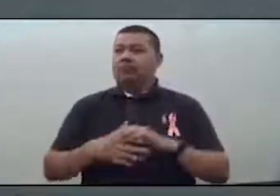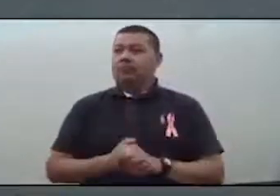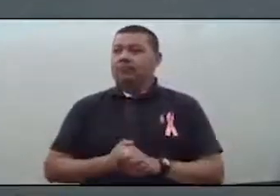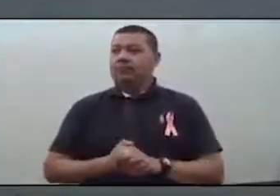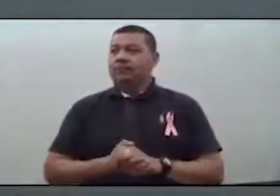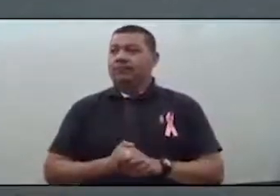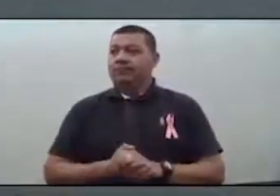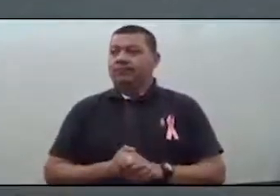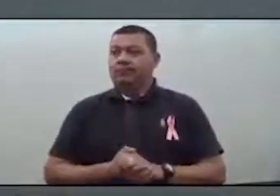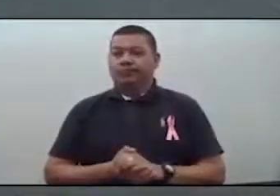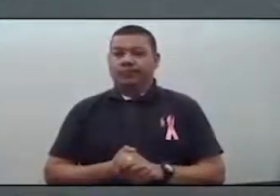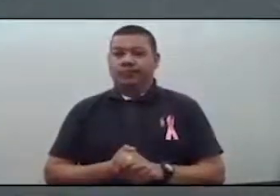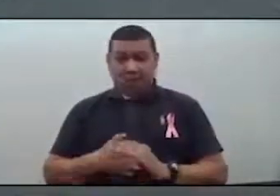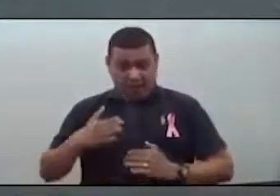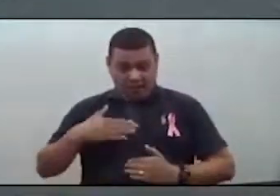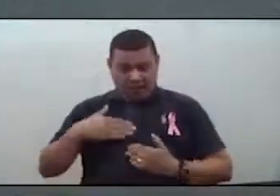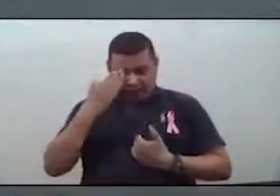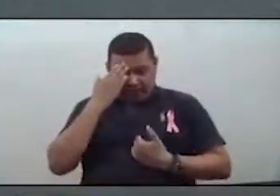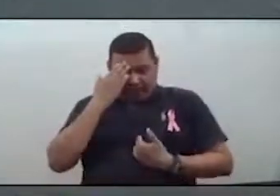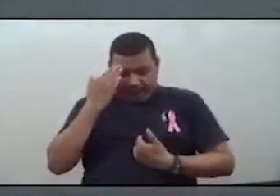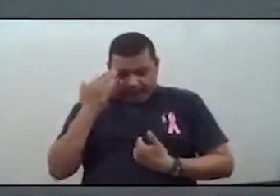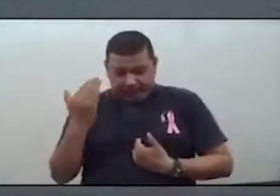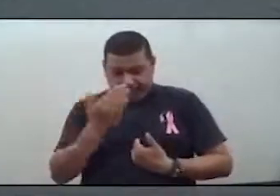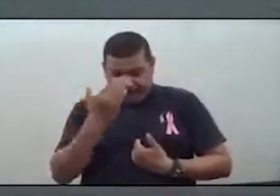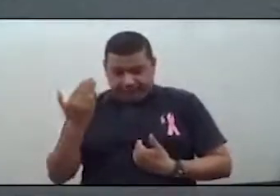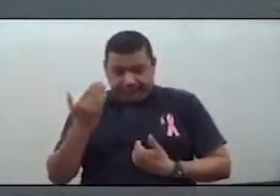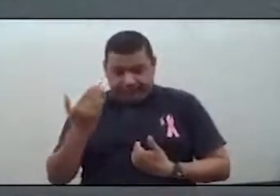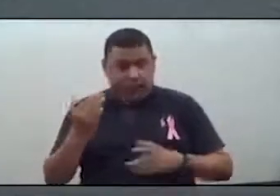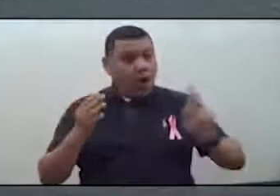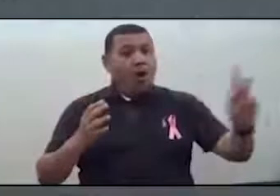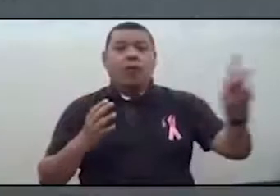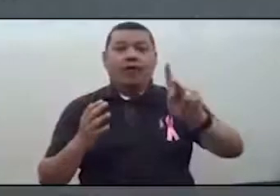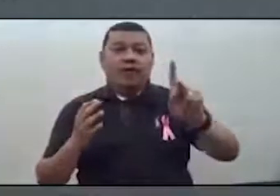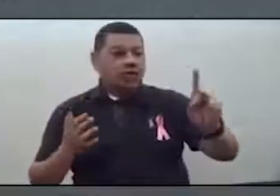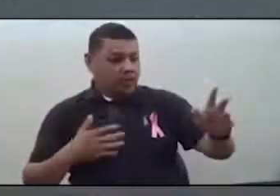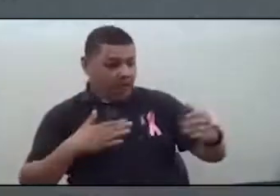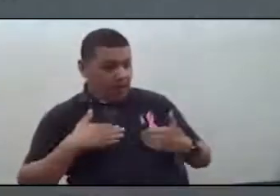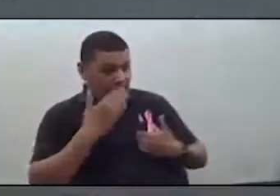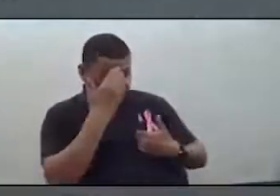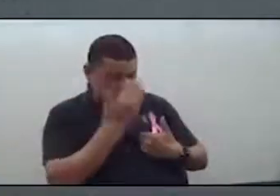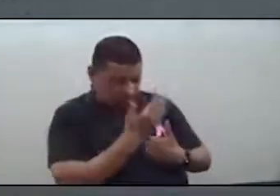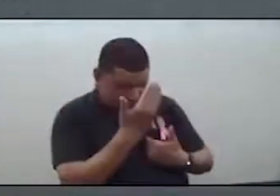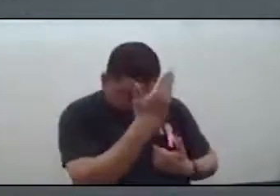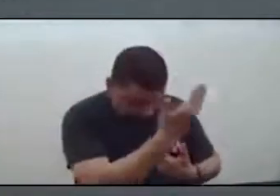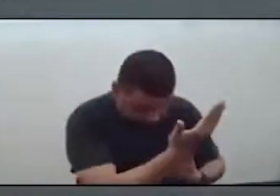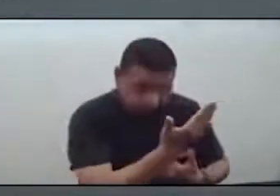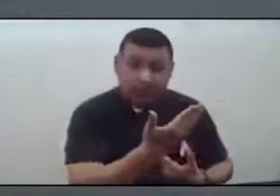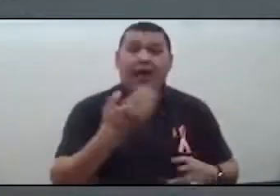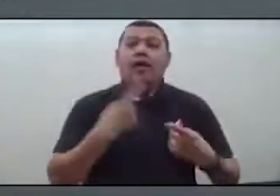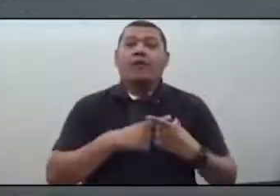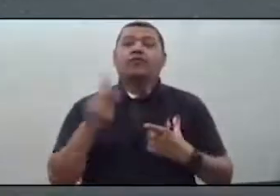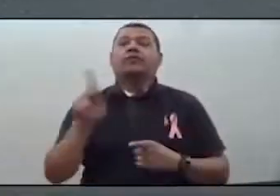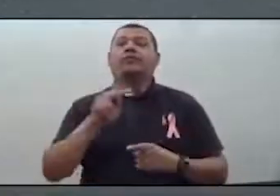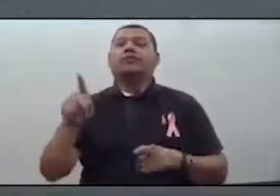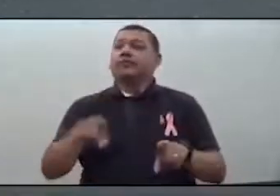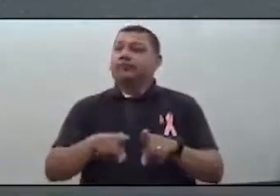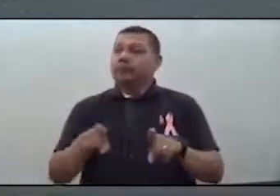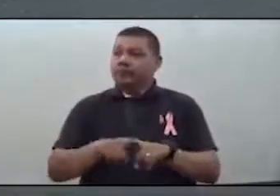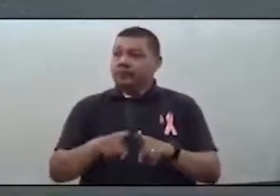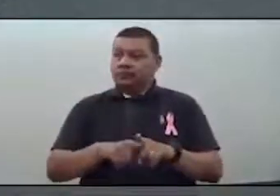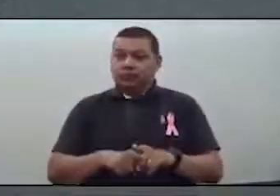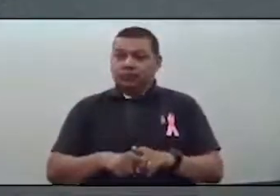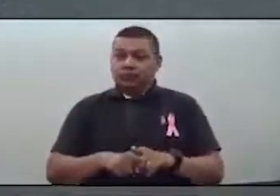Dizer a vocês que foi uma honra ter os homenageados e vencedores dos prêmios, tanto os professores quanto